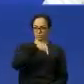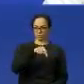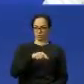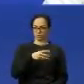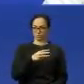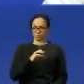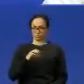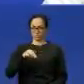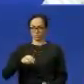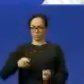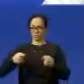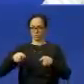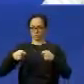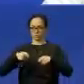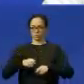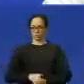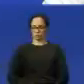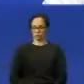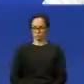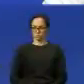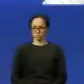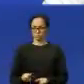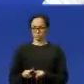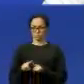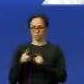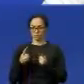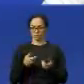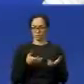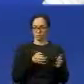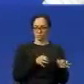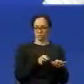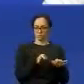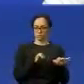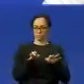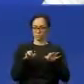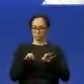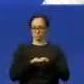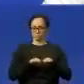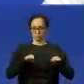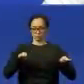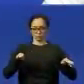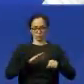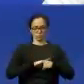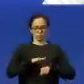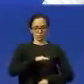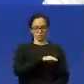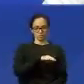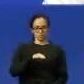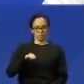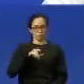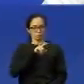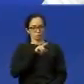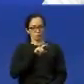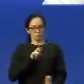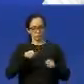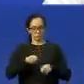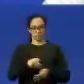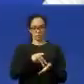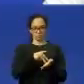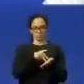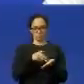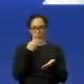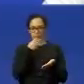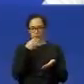3 centímetros. Por outro lado, o chefe deseja dispor da maior área possível da região em que serão fixados os